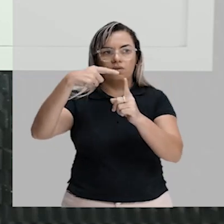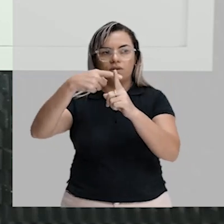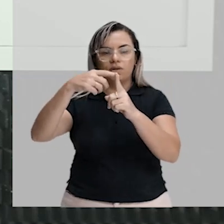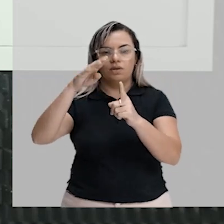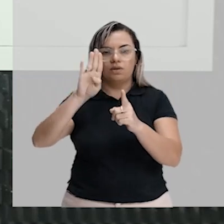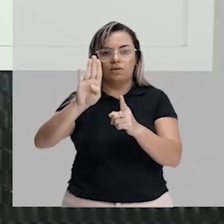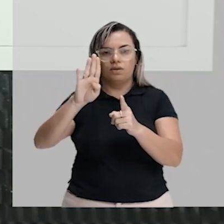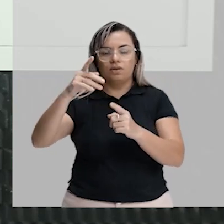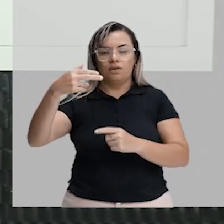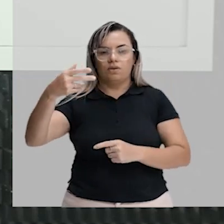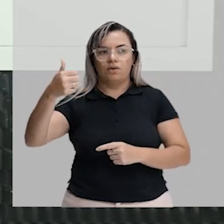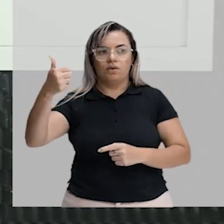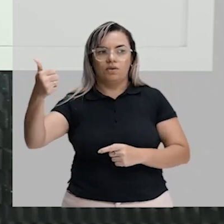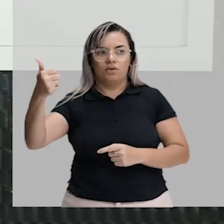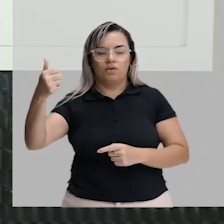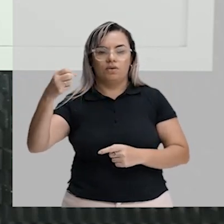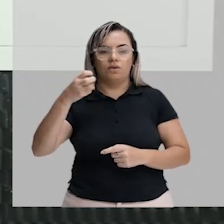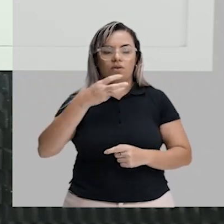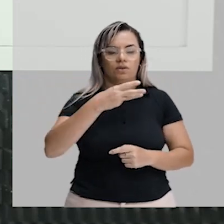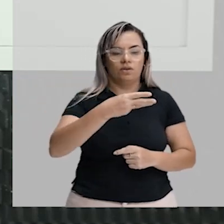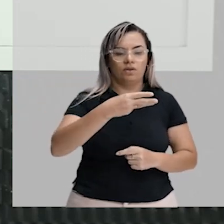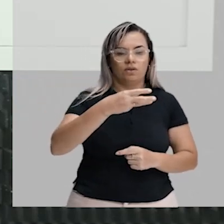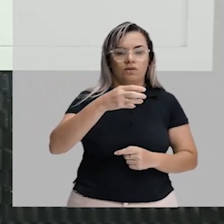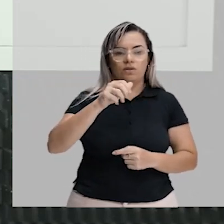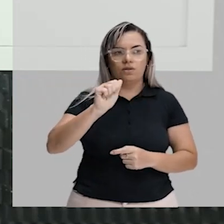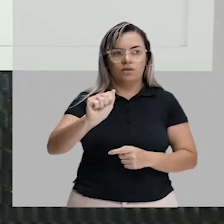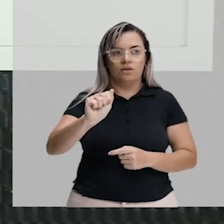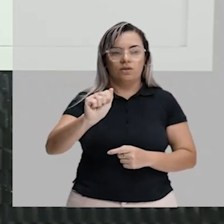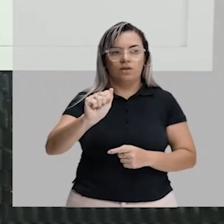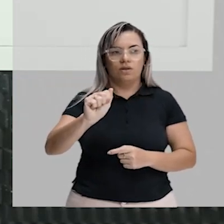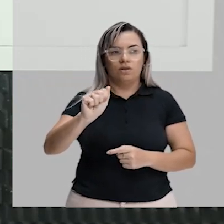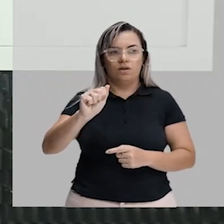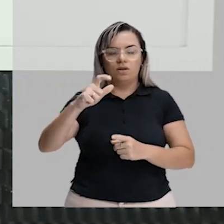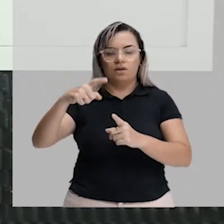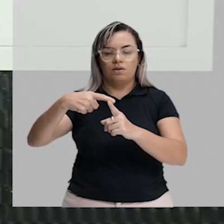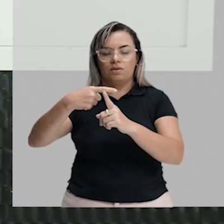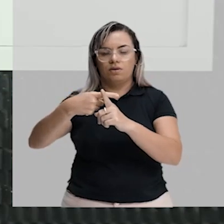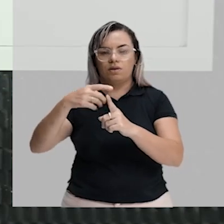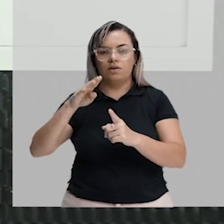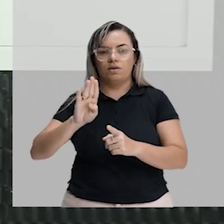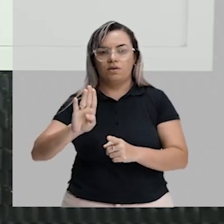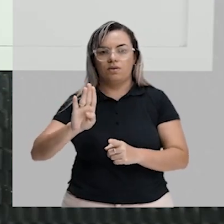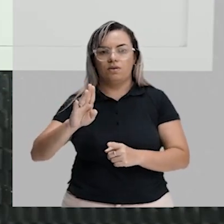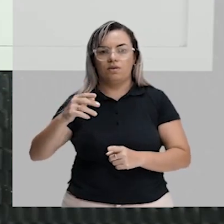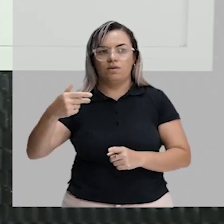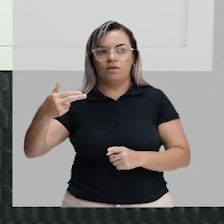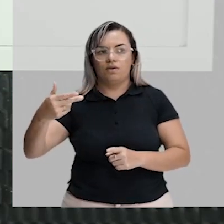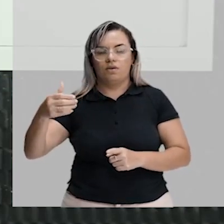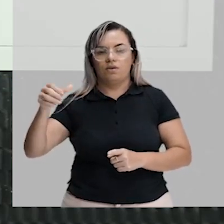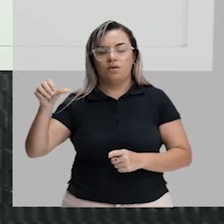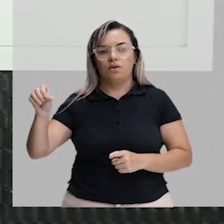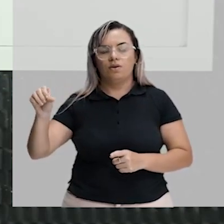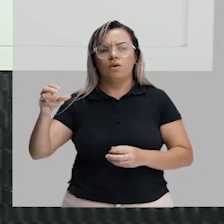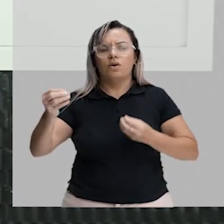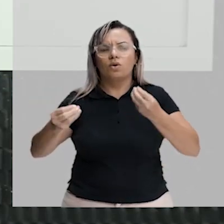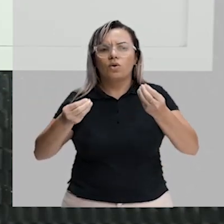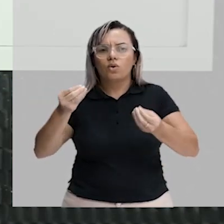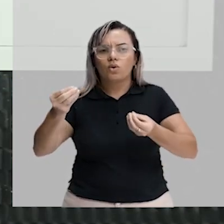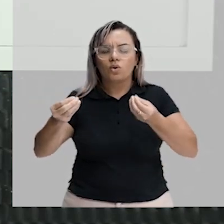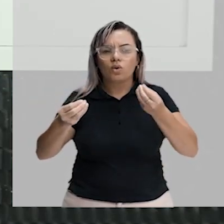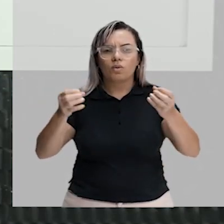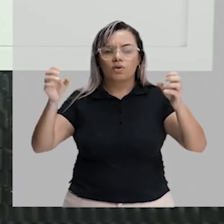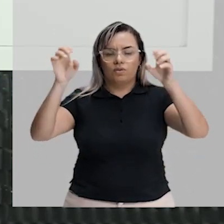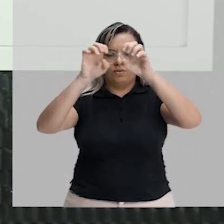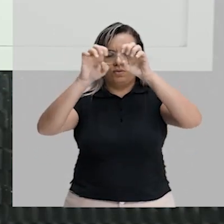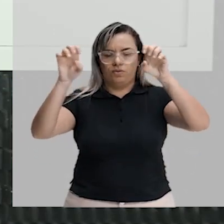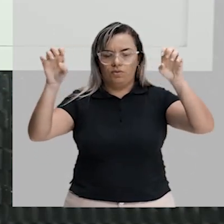3A mais B igual a 9. Aí tem várias formas de resolver esse sistema. Método da